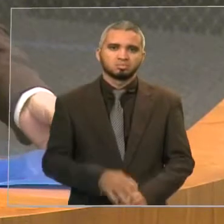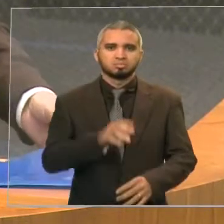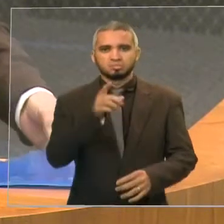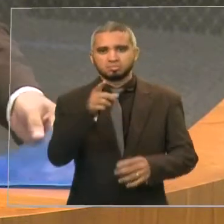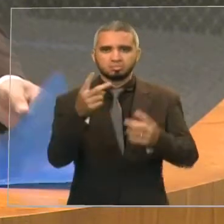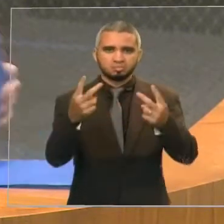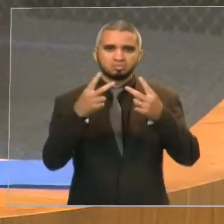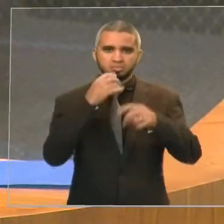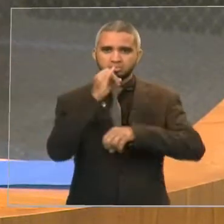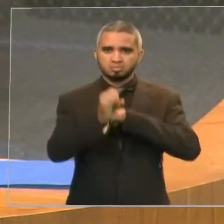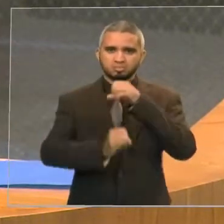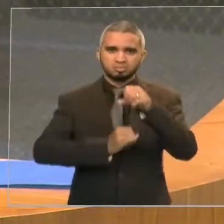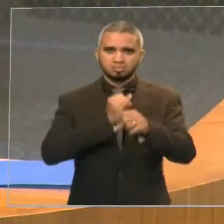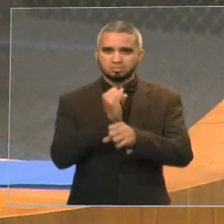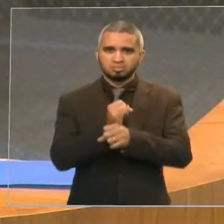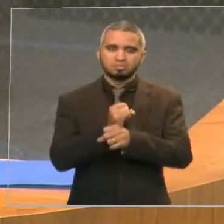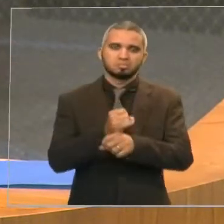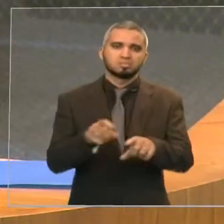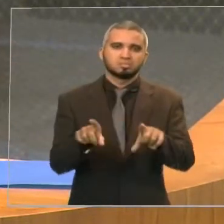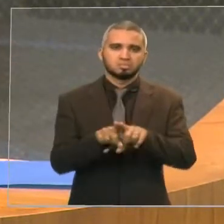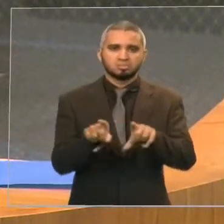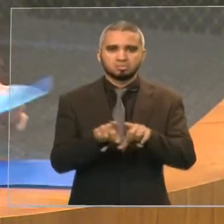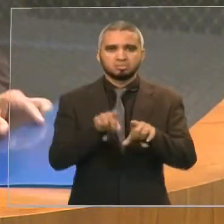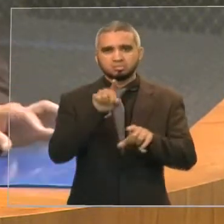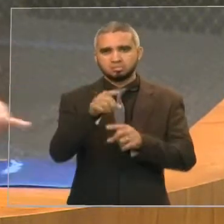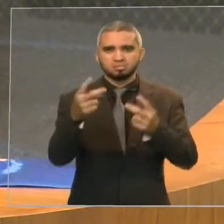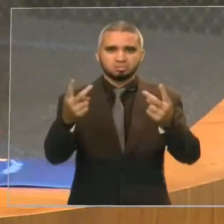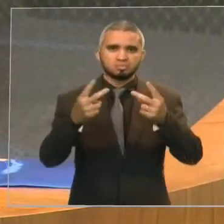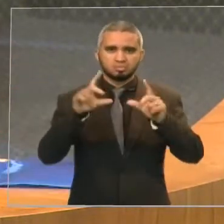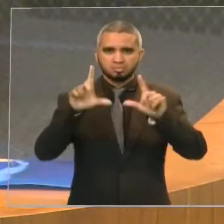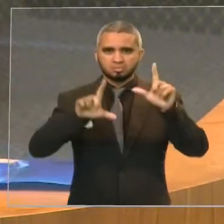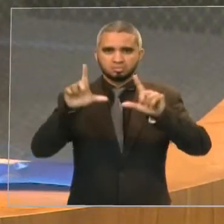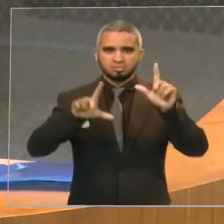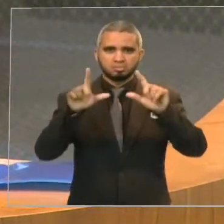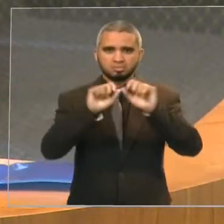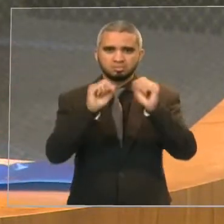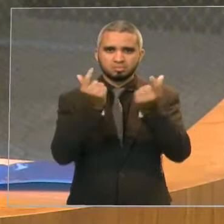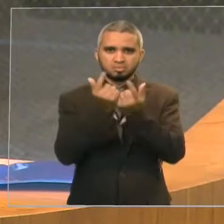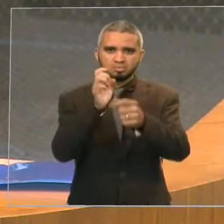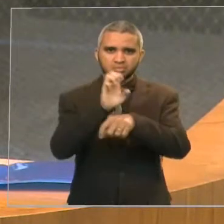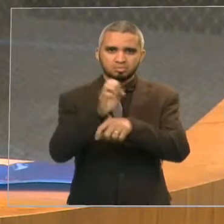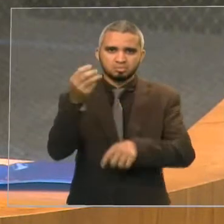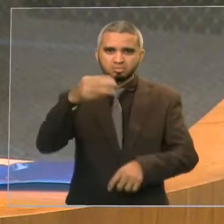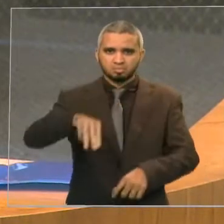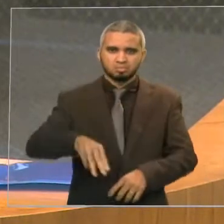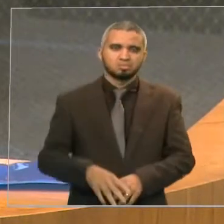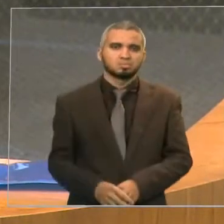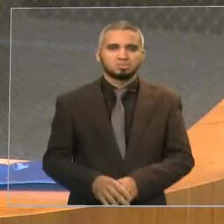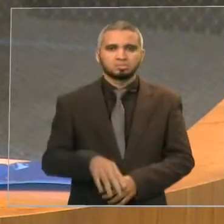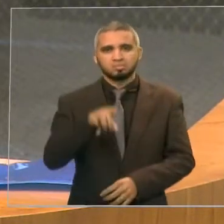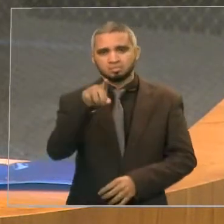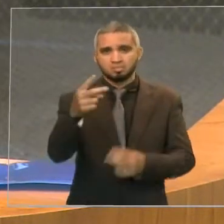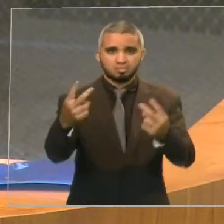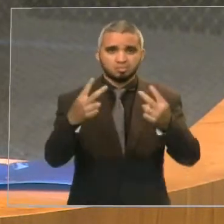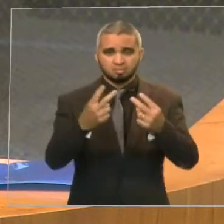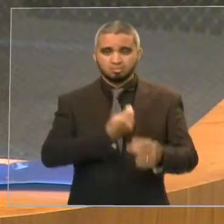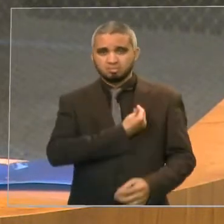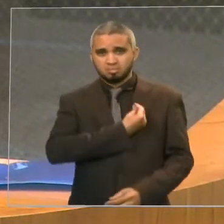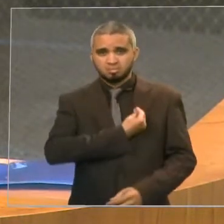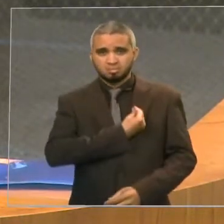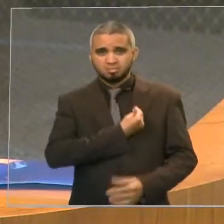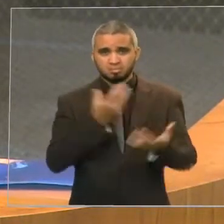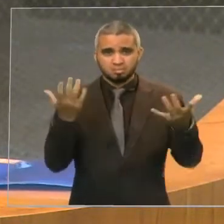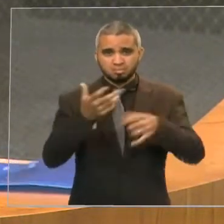internautas, telespectadores que nos assistem por meio da TV Assembleia Legislativa do Estado do Maranhão, que acompanha ao vivo a transmissão desta